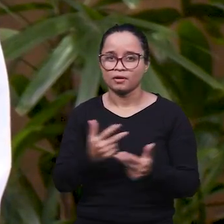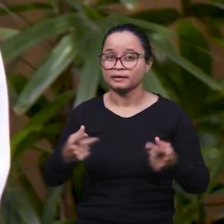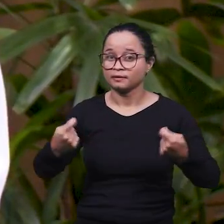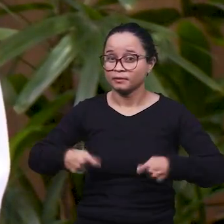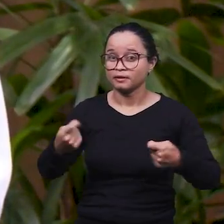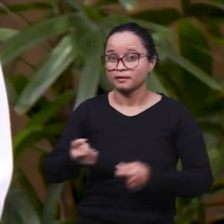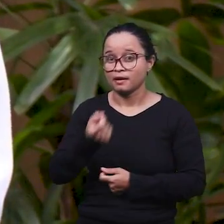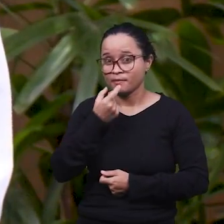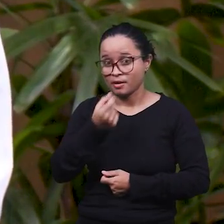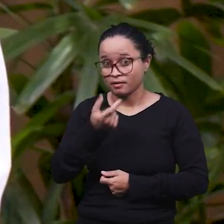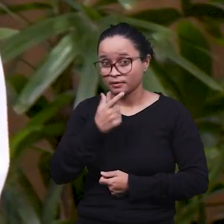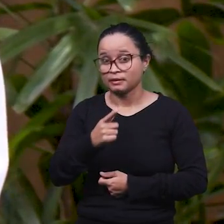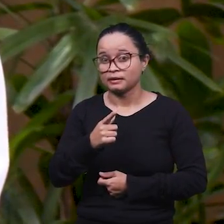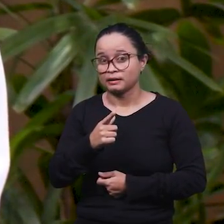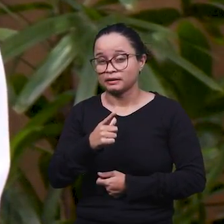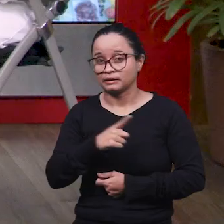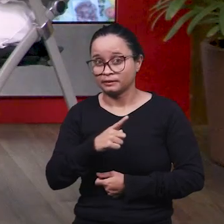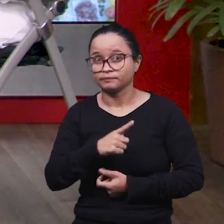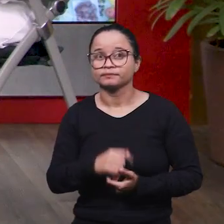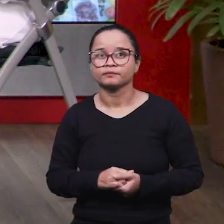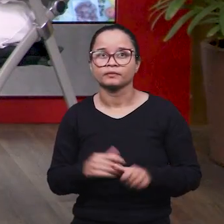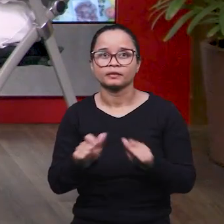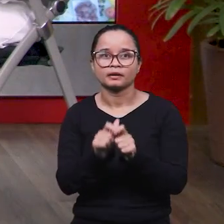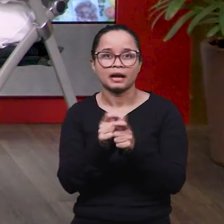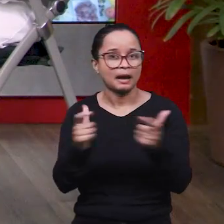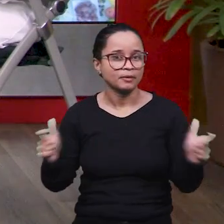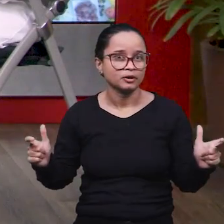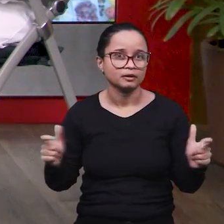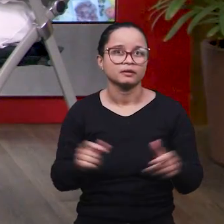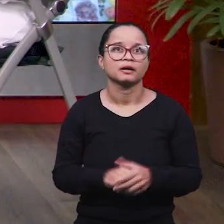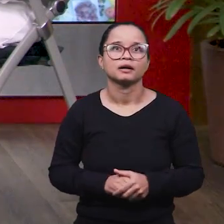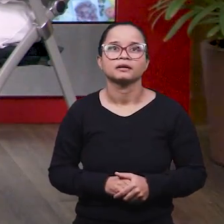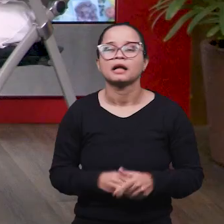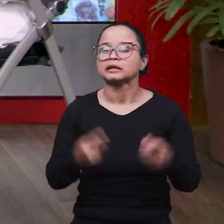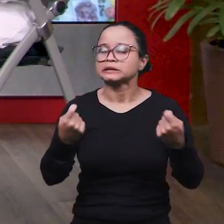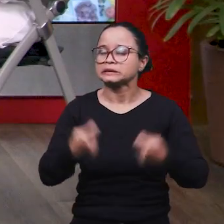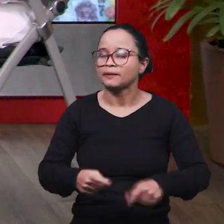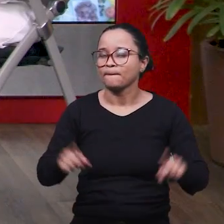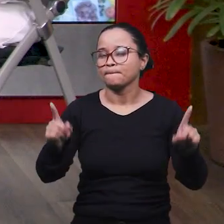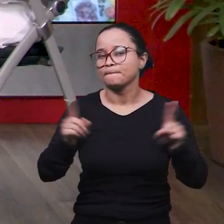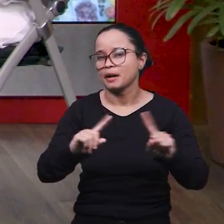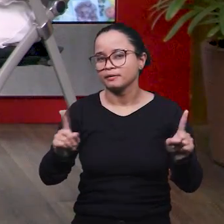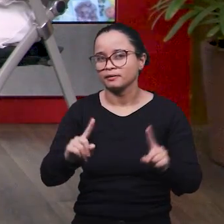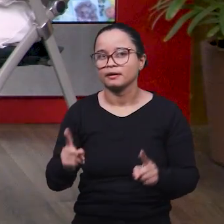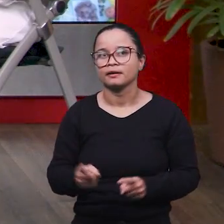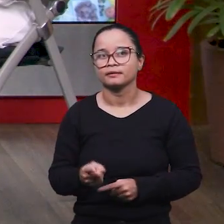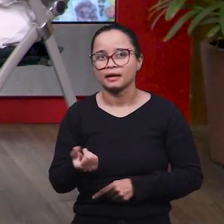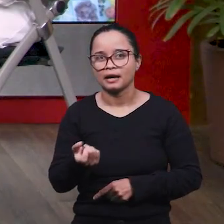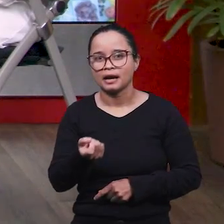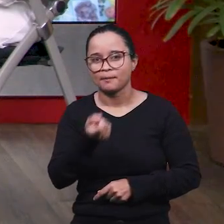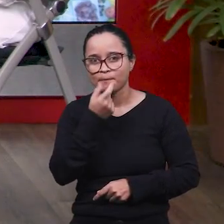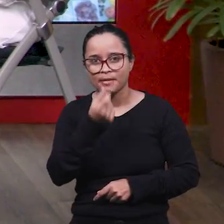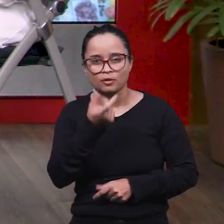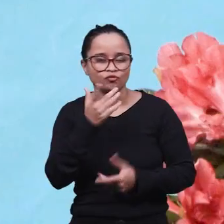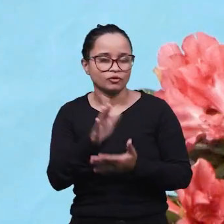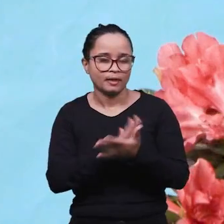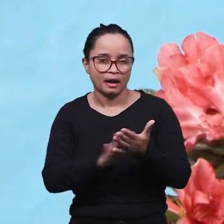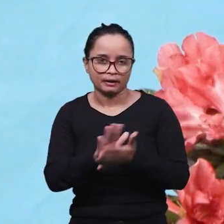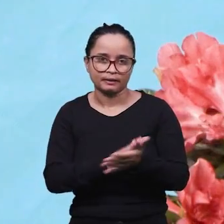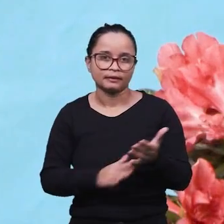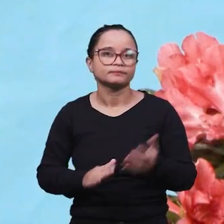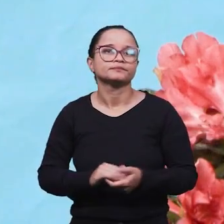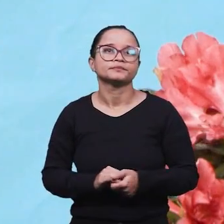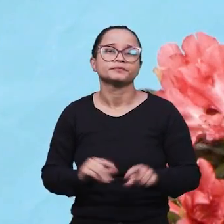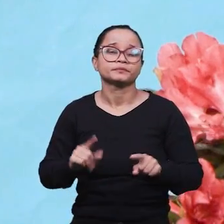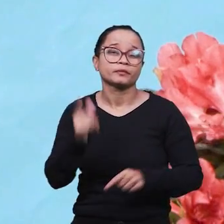medicar? A maioria dos casos a gente não precisa lançar mão de nenhuma medicação. A